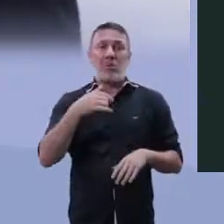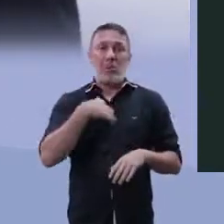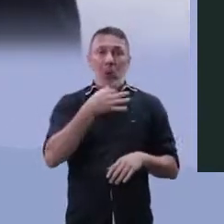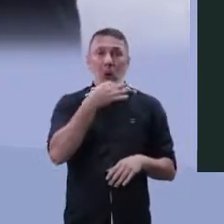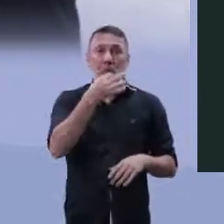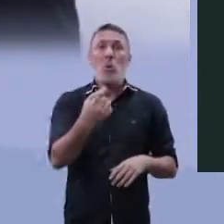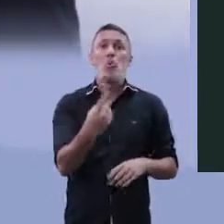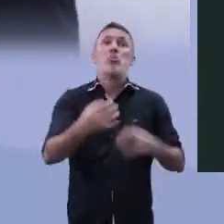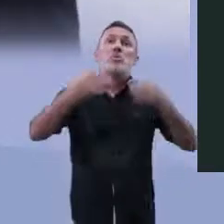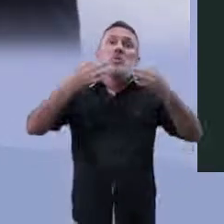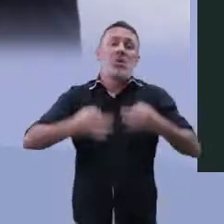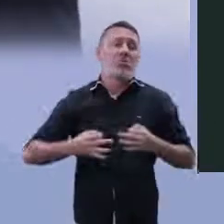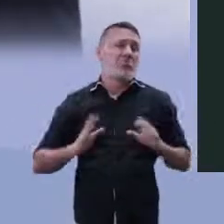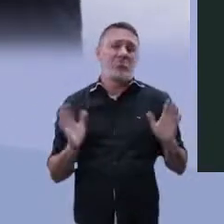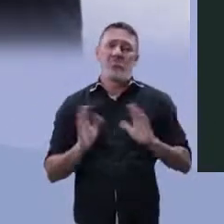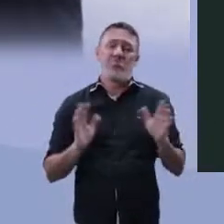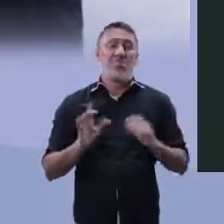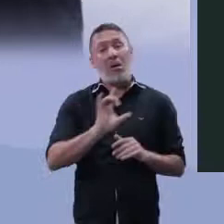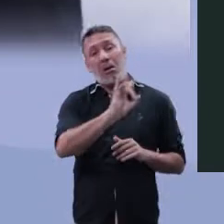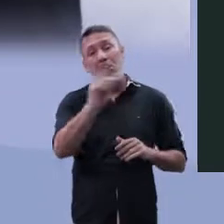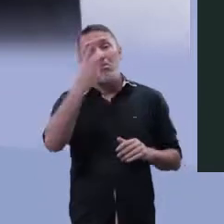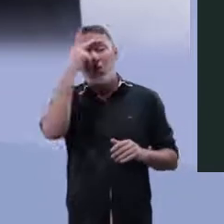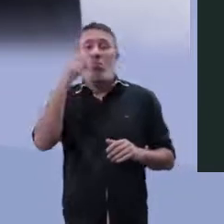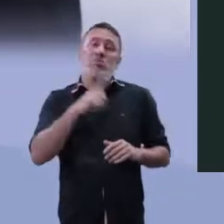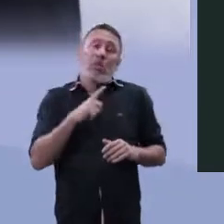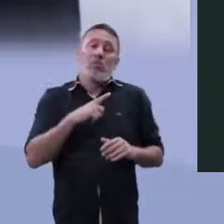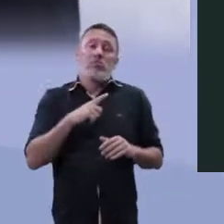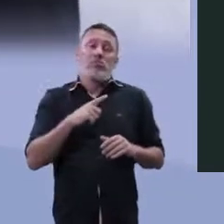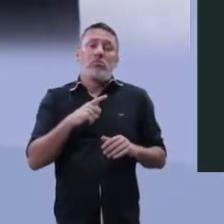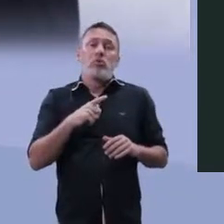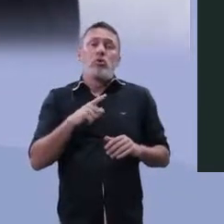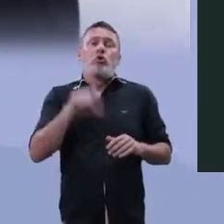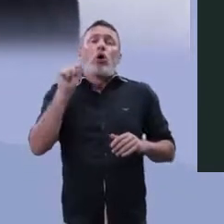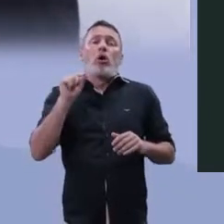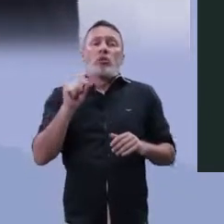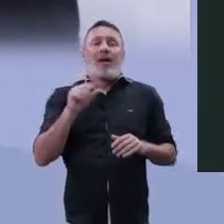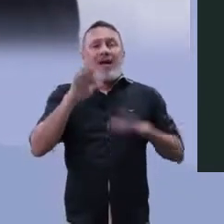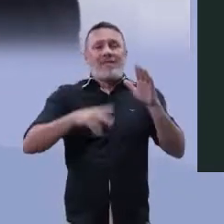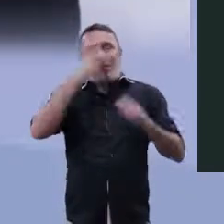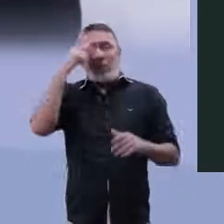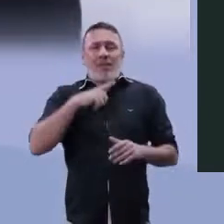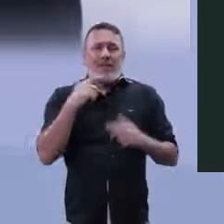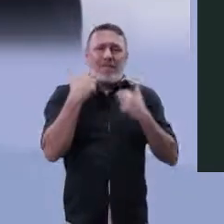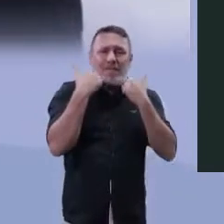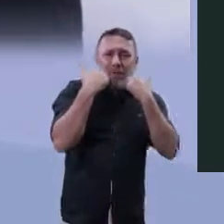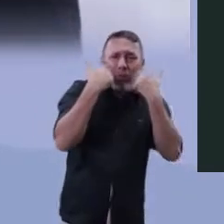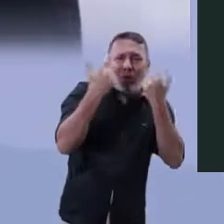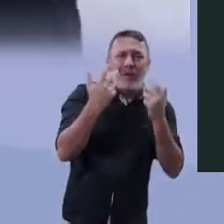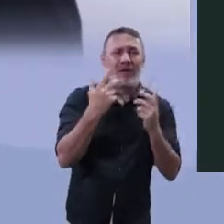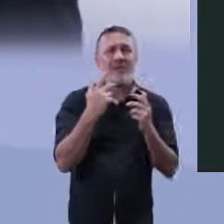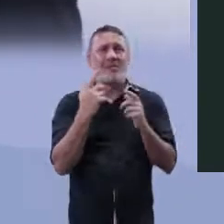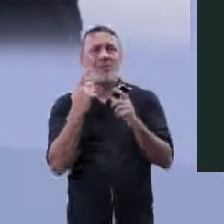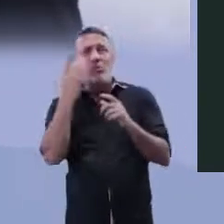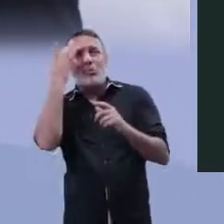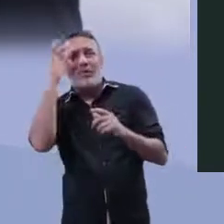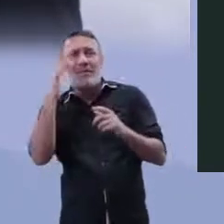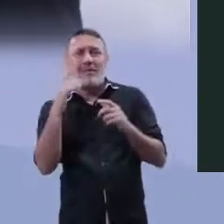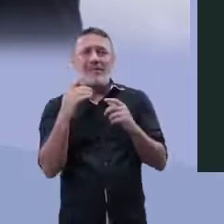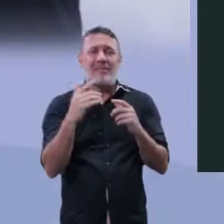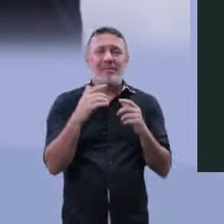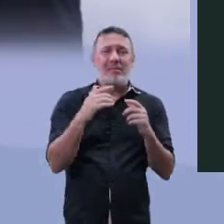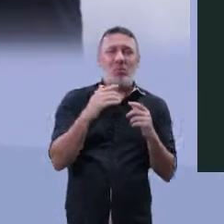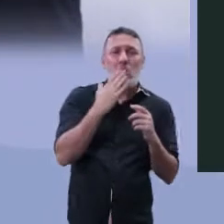negativo, isso depende de cada um, né? Então, assim, eu não posso estabelecer um valor absoluto exatamente para quê? Porque tem pessoas que